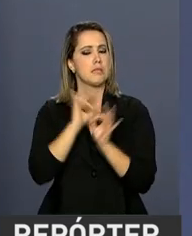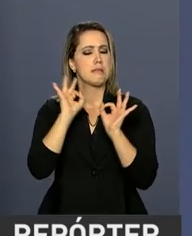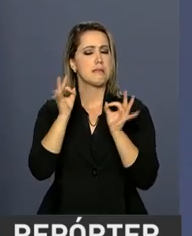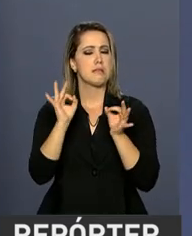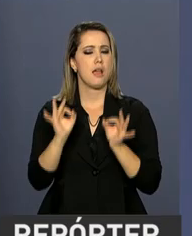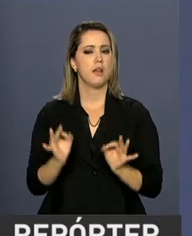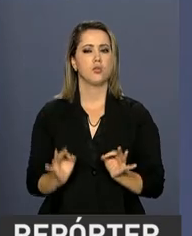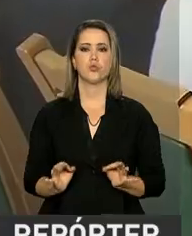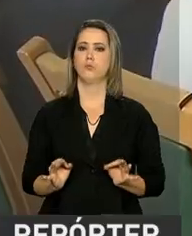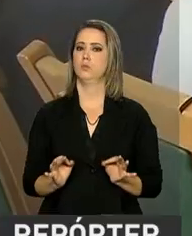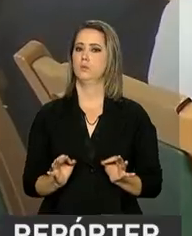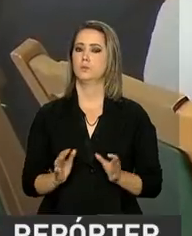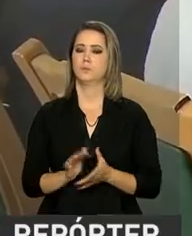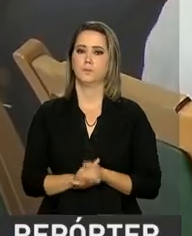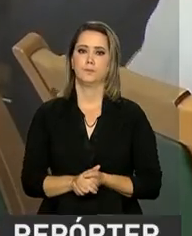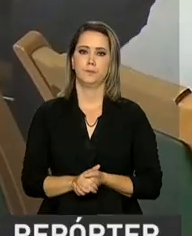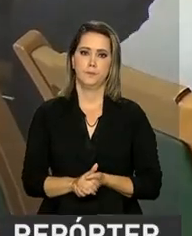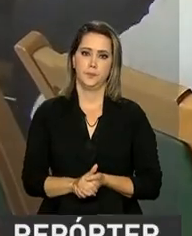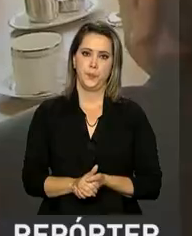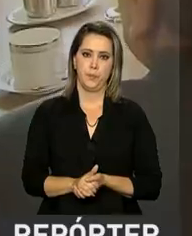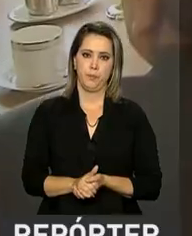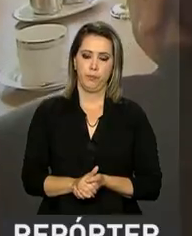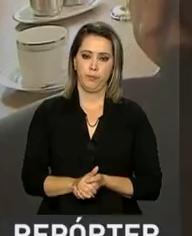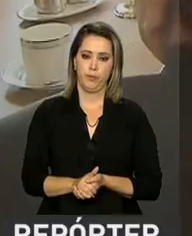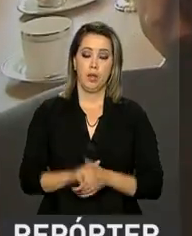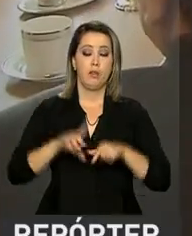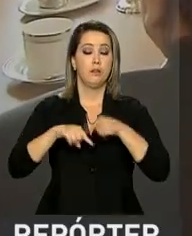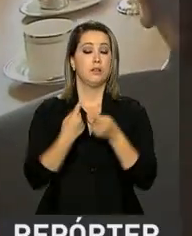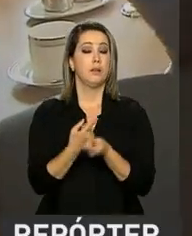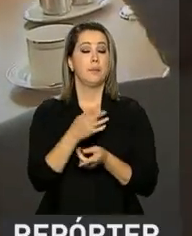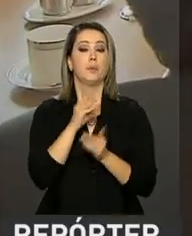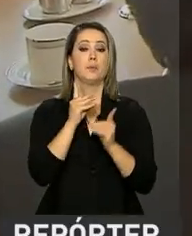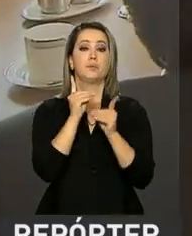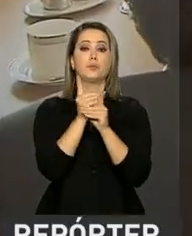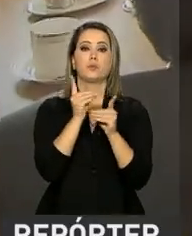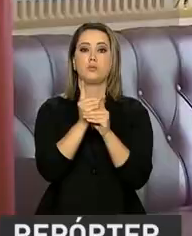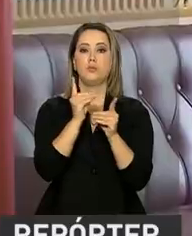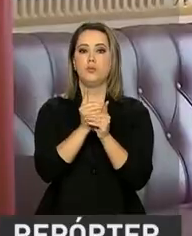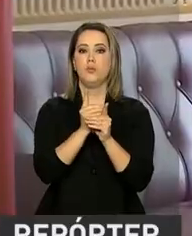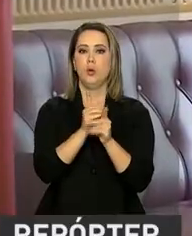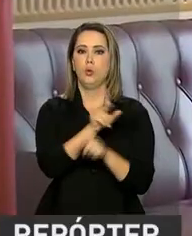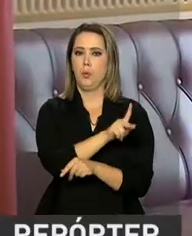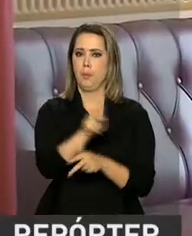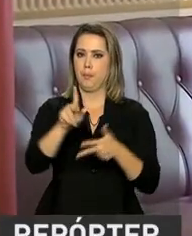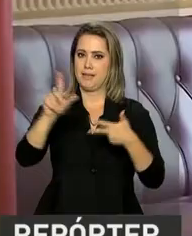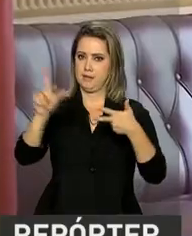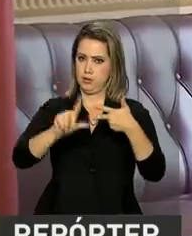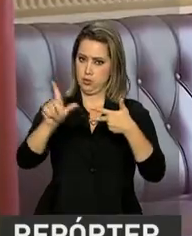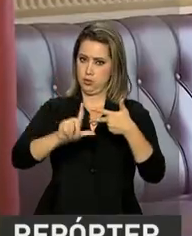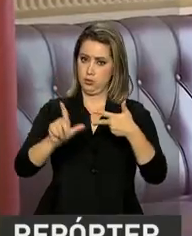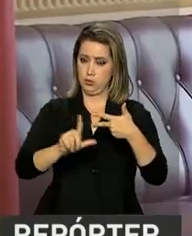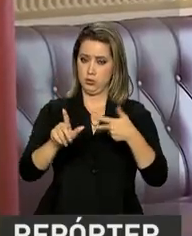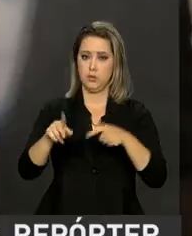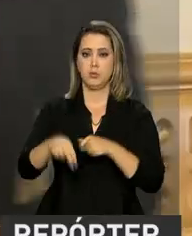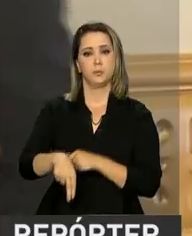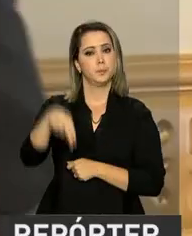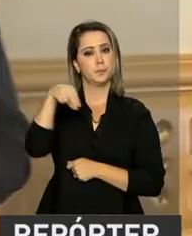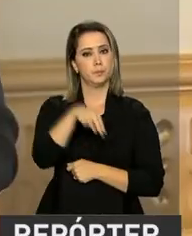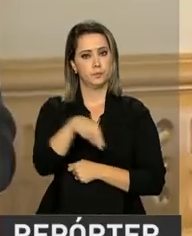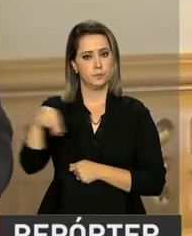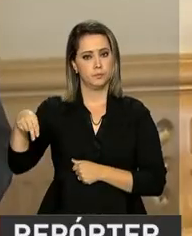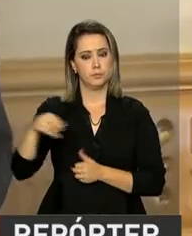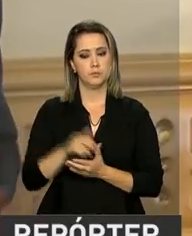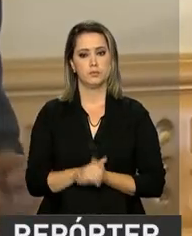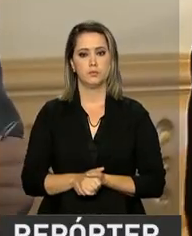regularidade extraordinária. Depois, Michel Temer se encontrou com o presidente do Parlamento norueguês, Olem Tomensen.